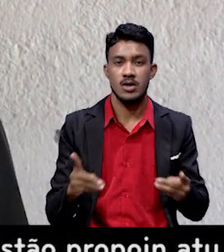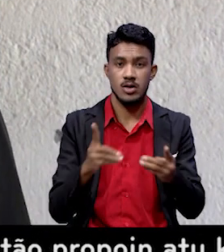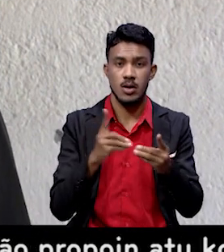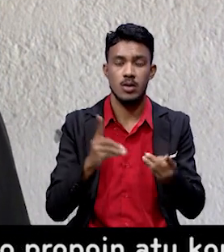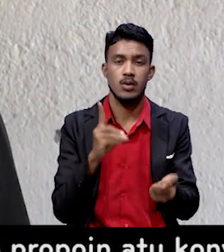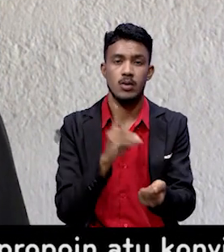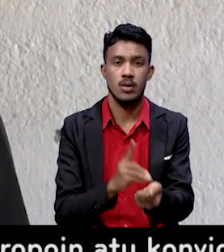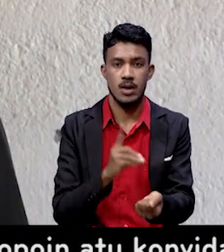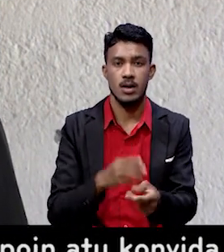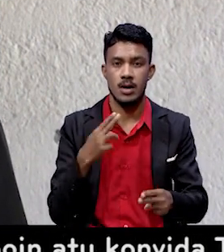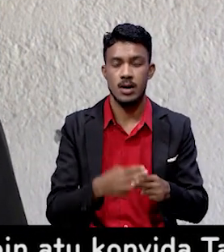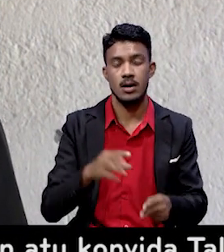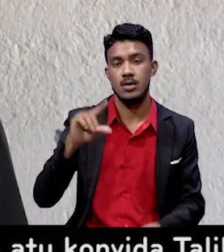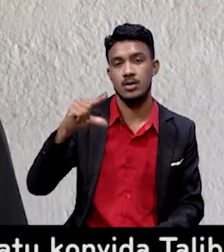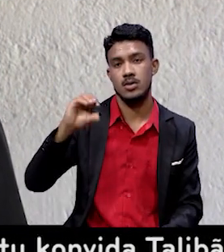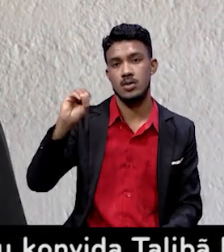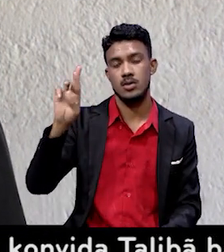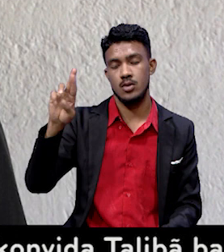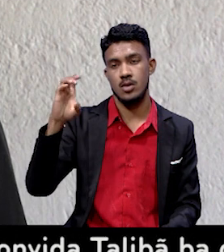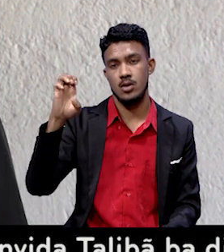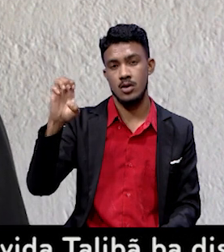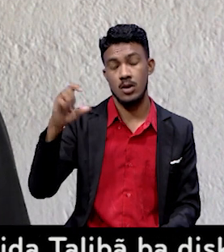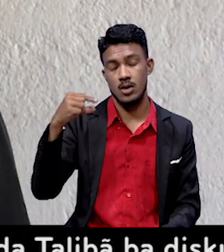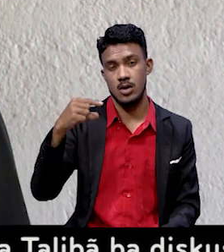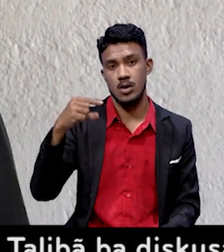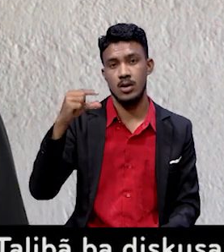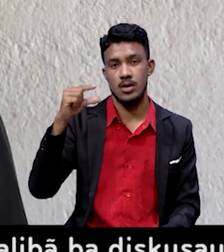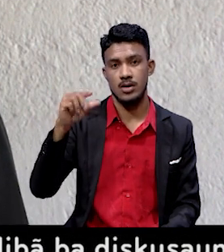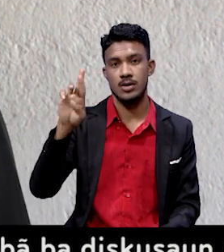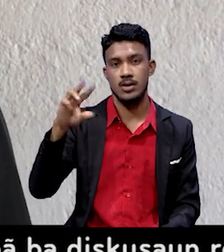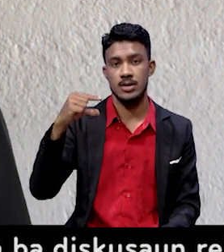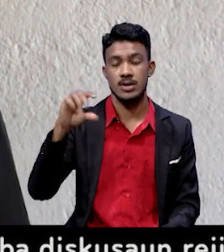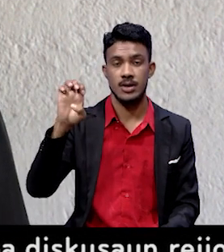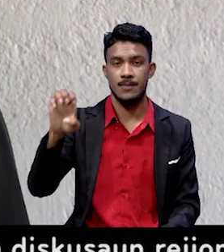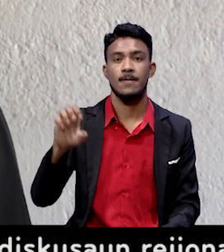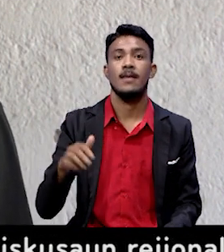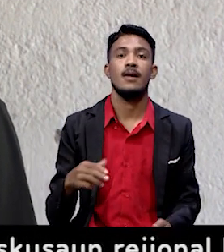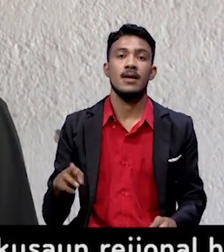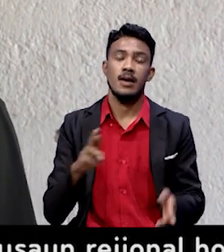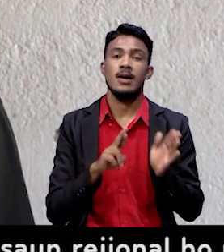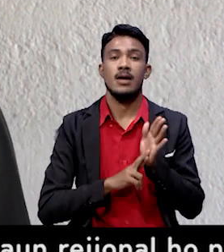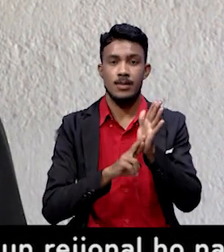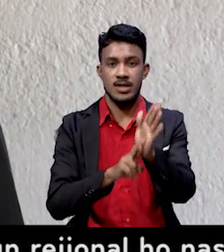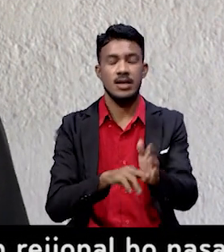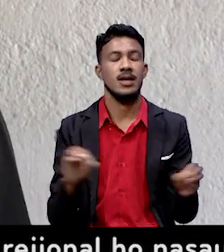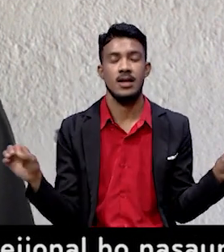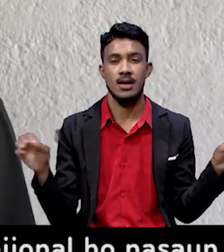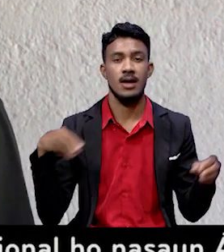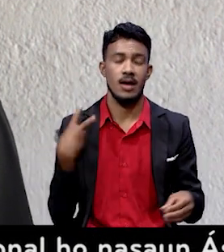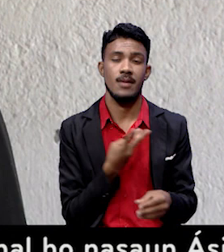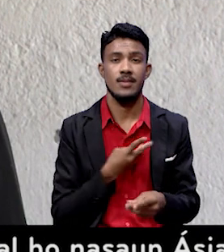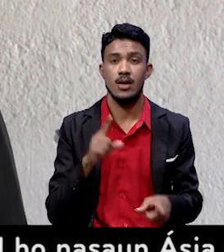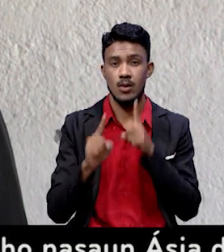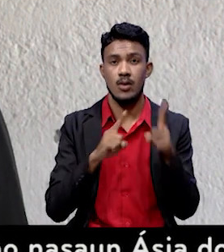Sampaio. Nesse momento, o Palácio de Belém, simples, lá os representantes de Roma, lá a minha colega, a minha